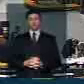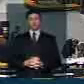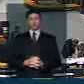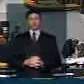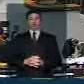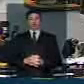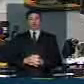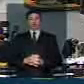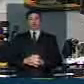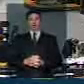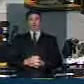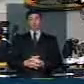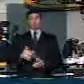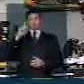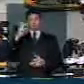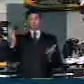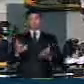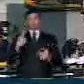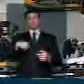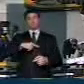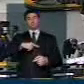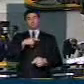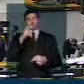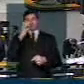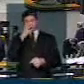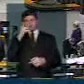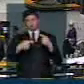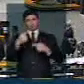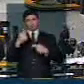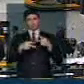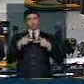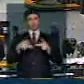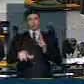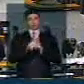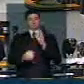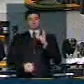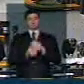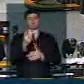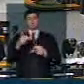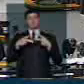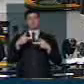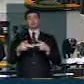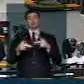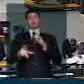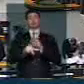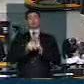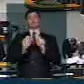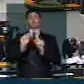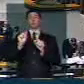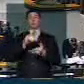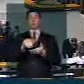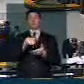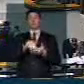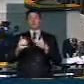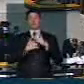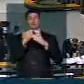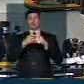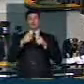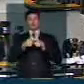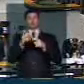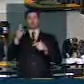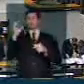Estou com o PDT na votação. Nós estamos acompanhando aqui a discussão do projeto de lei que cria a Secretaria Nacional da Micro e Pequena Empresa. Os deputados já